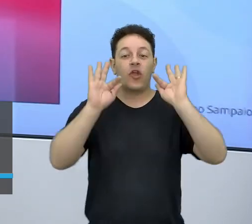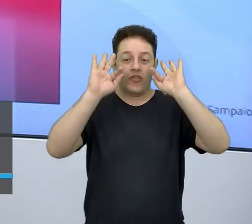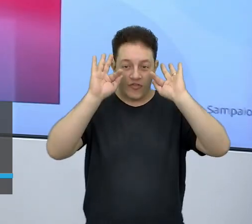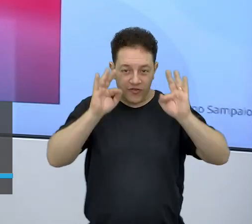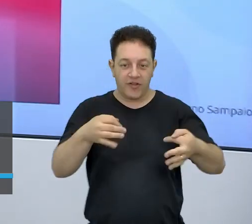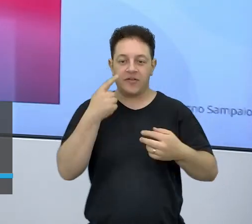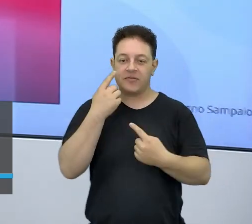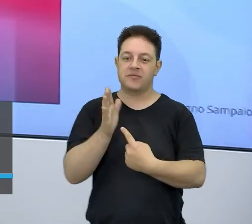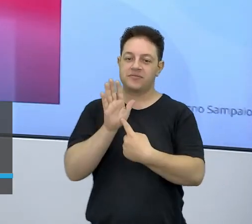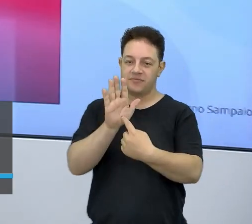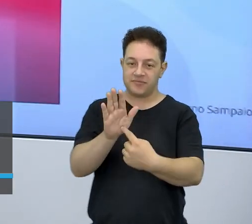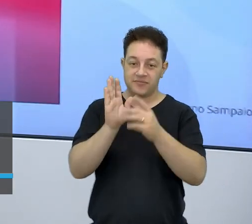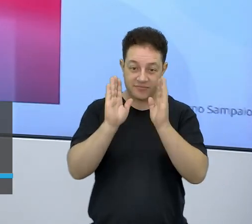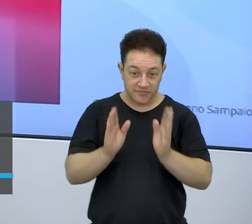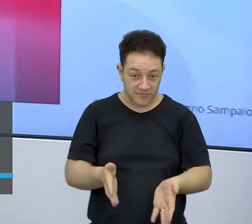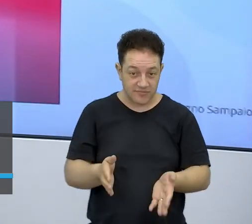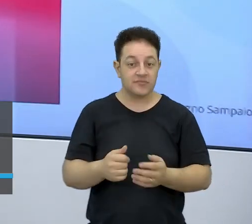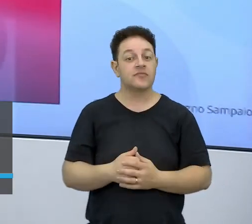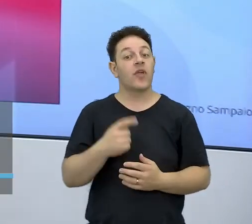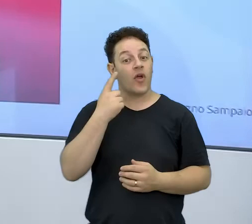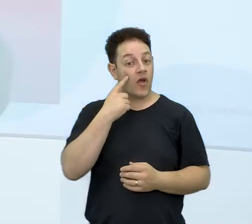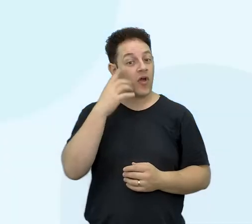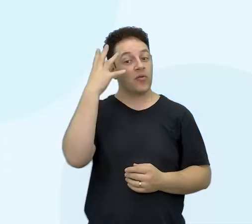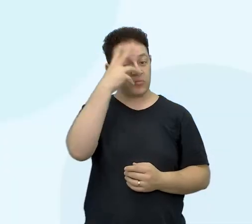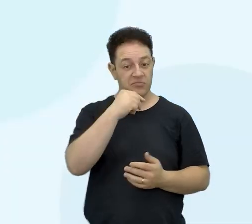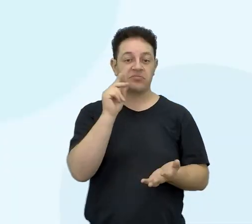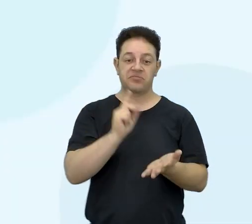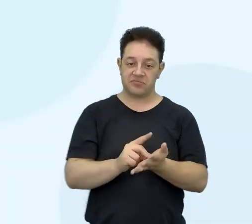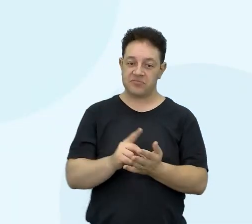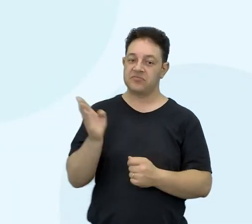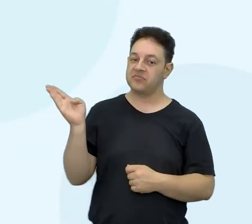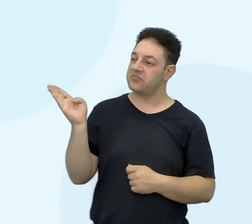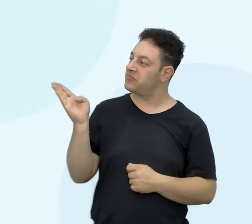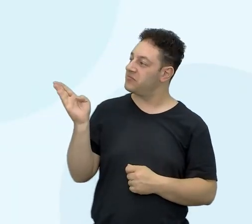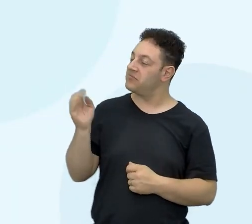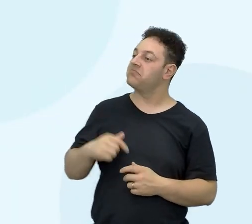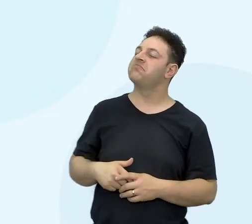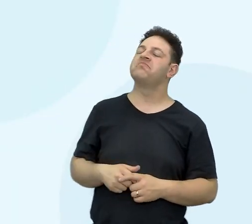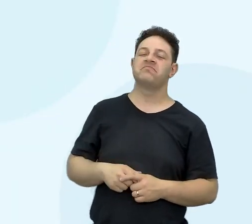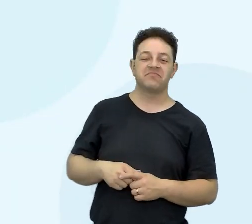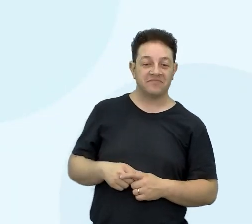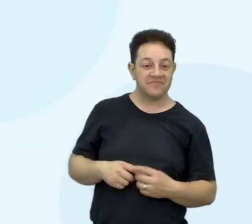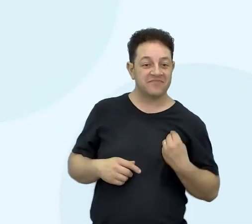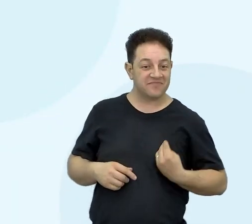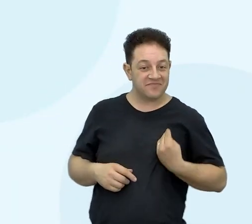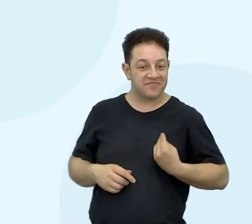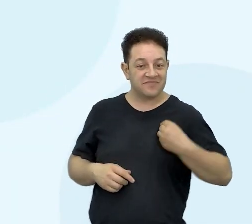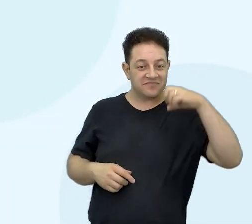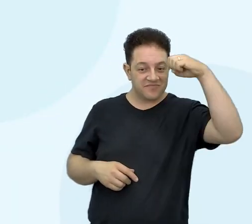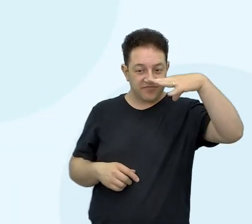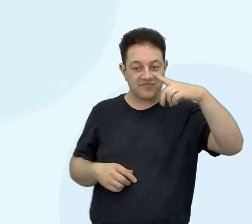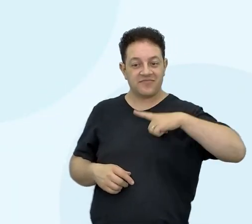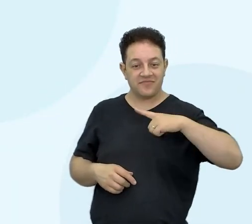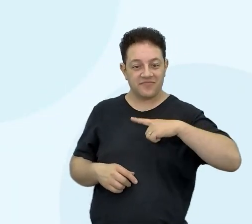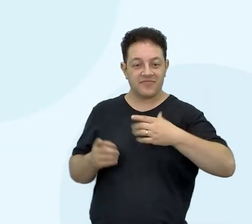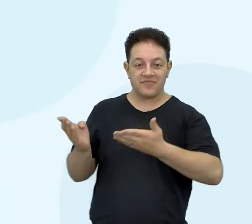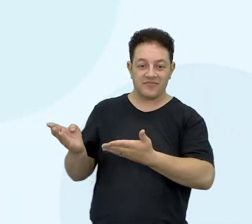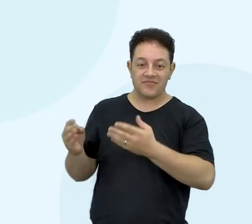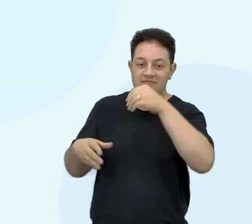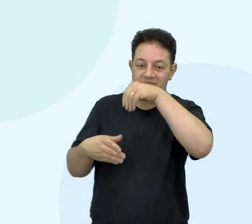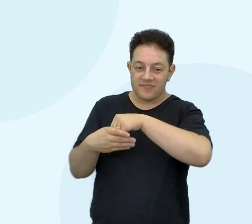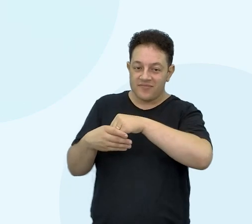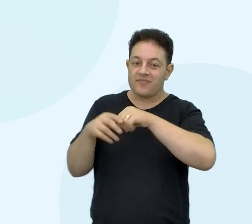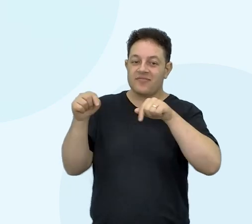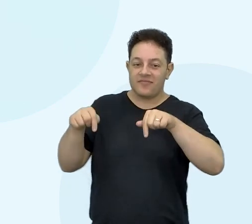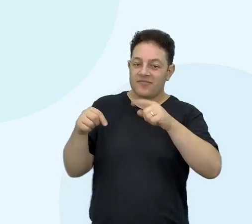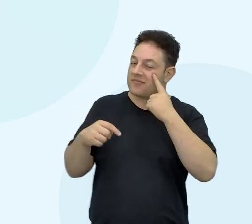final e olha que ficou bonito mesmo. Olha lá, olha a iluminação lá funcionando com a luz do estúdio, né? Você